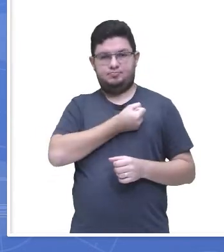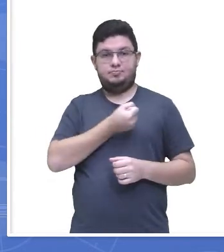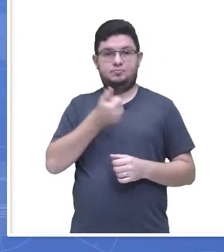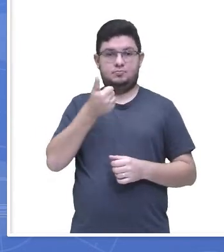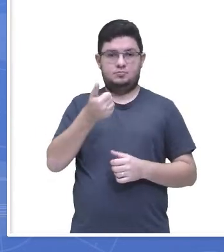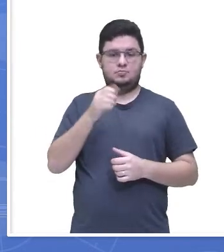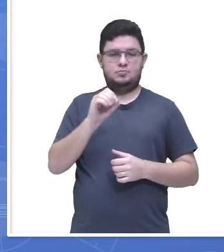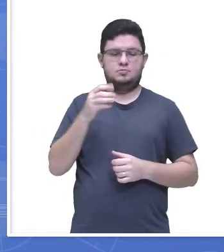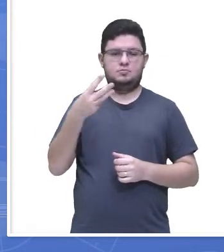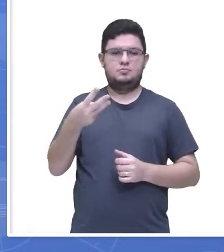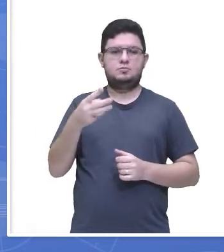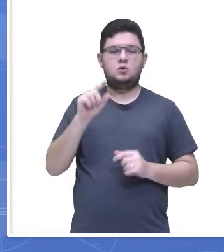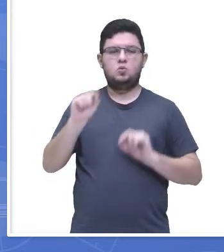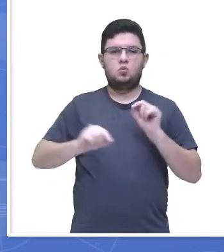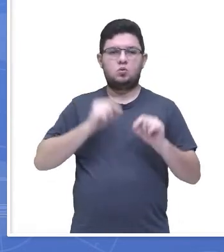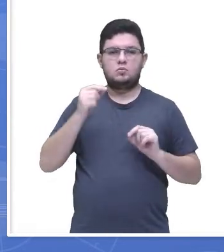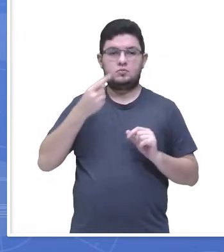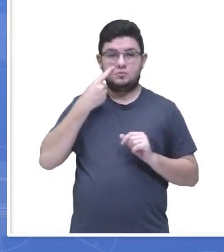ganhando, né, gente?